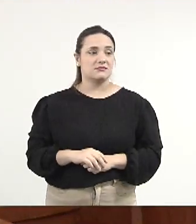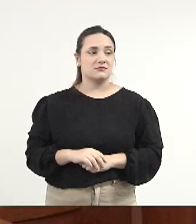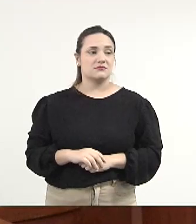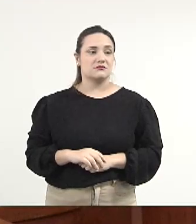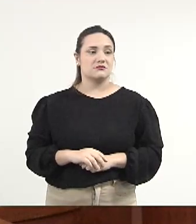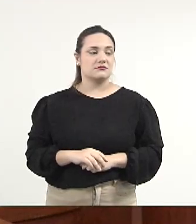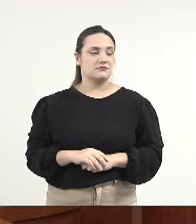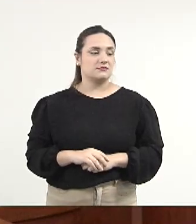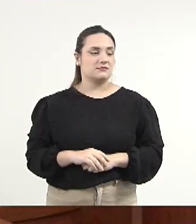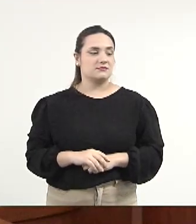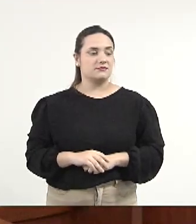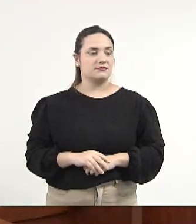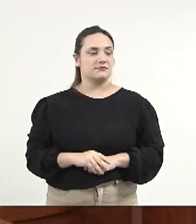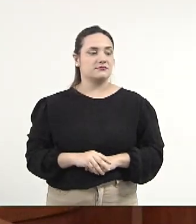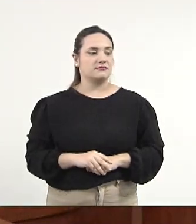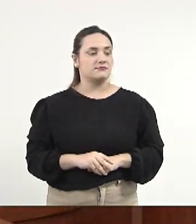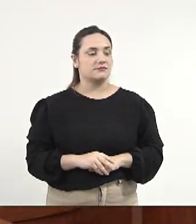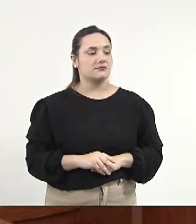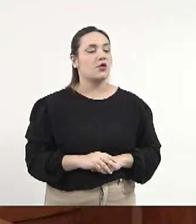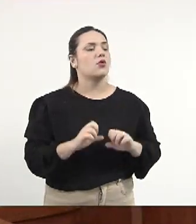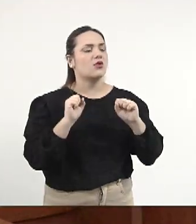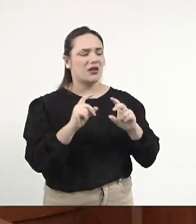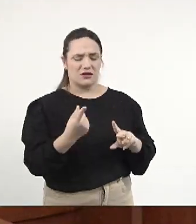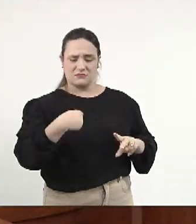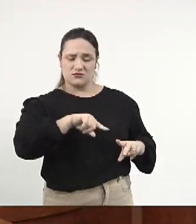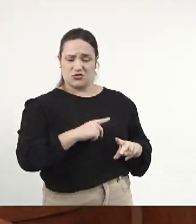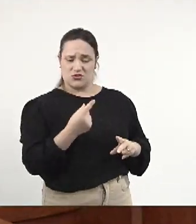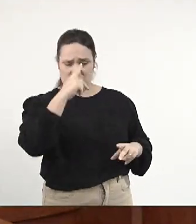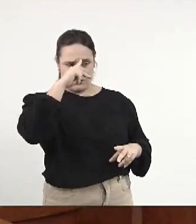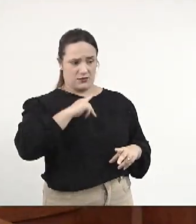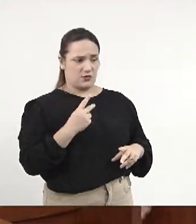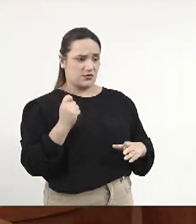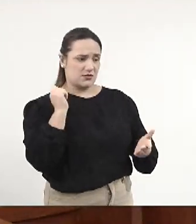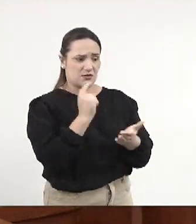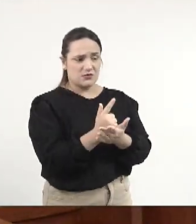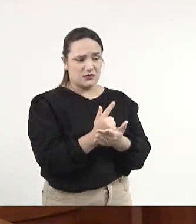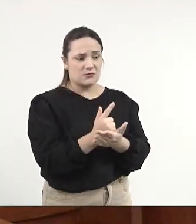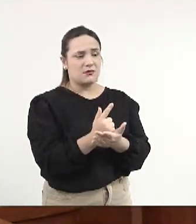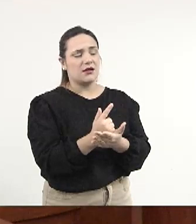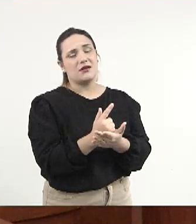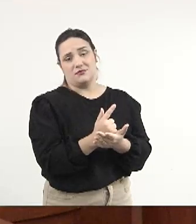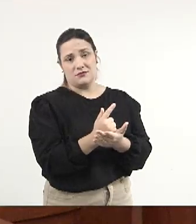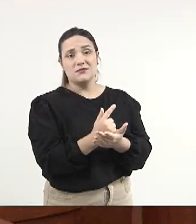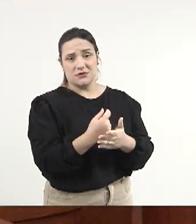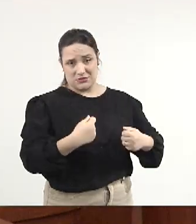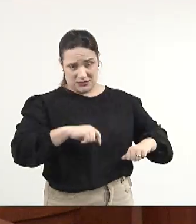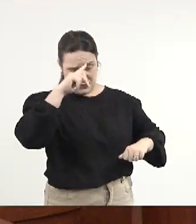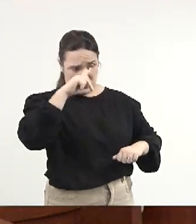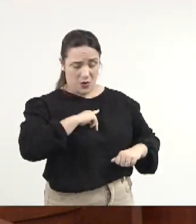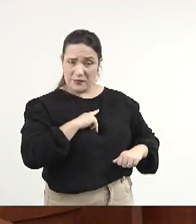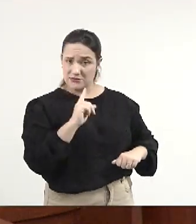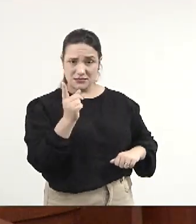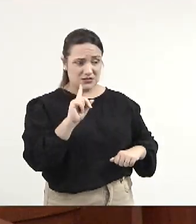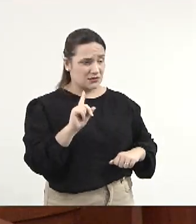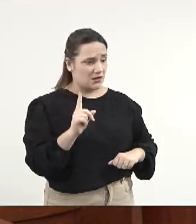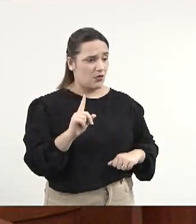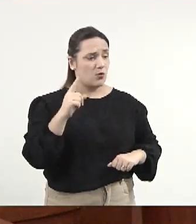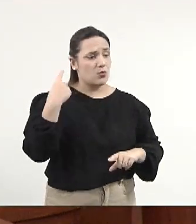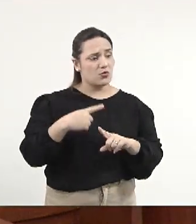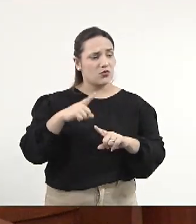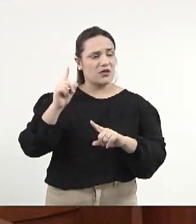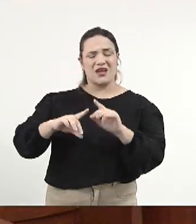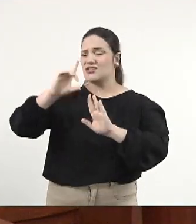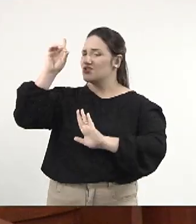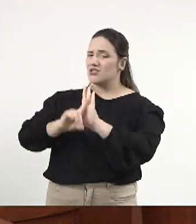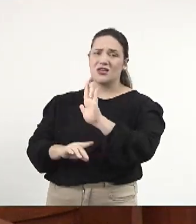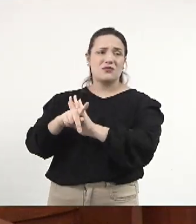Olha, outra coisa, a gente ajudar do próprio bolso não deveria ser assim. Sabe por quê? Porque é um direito